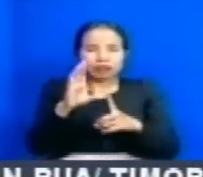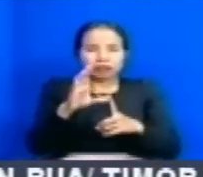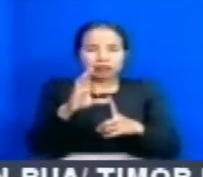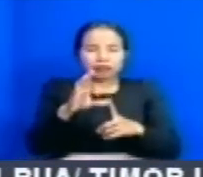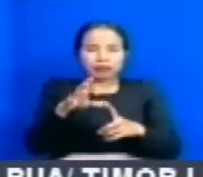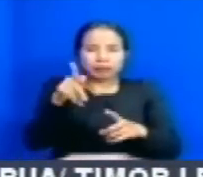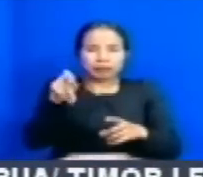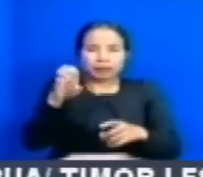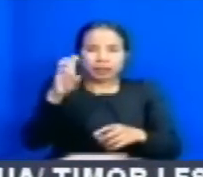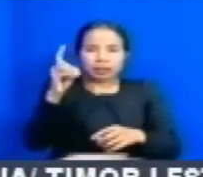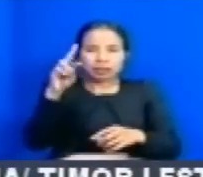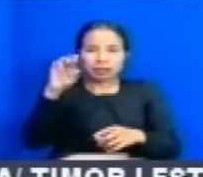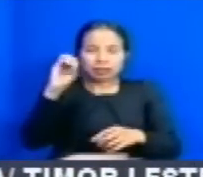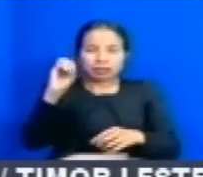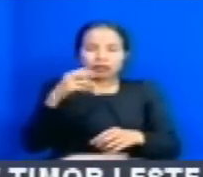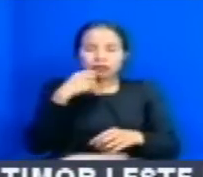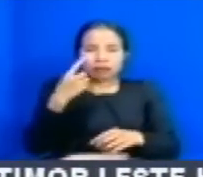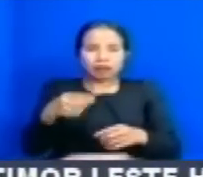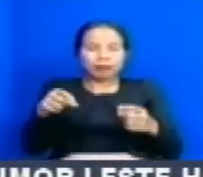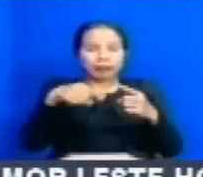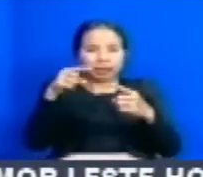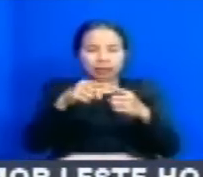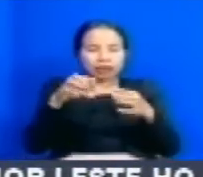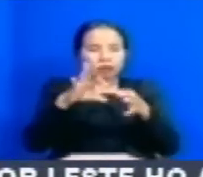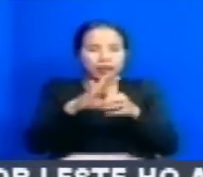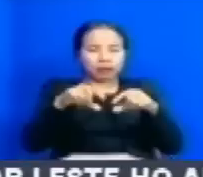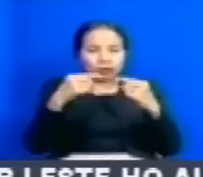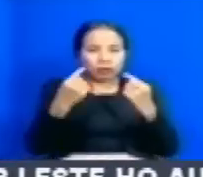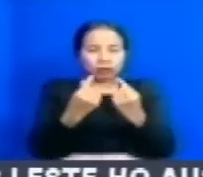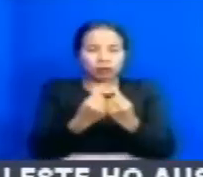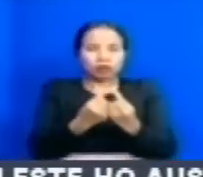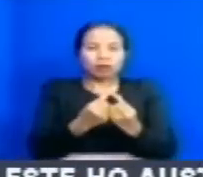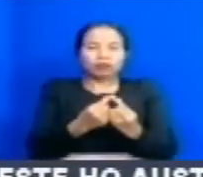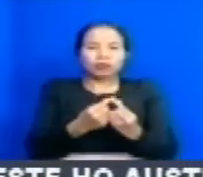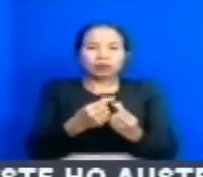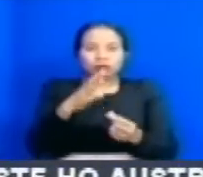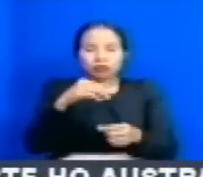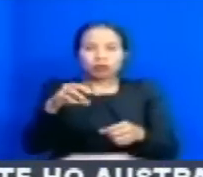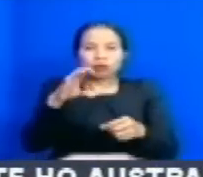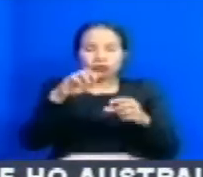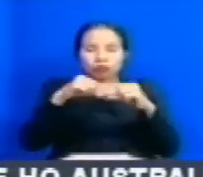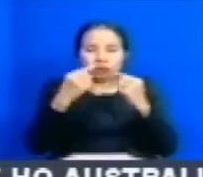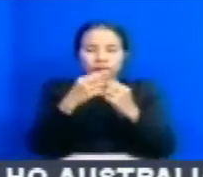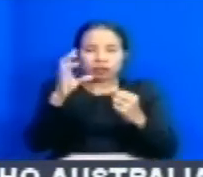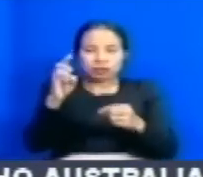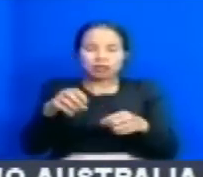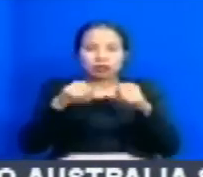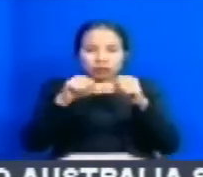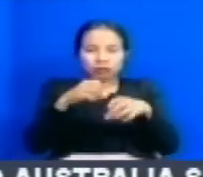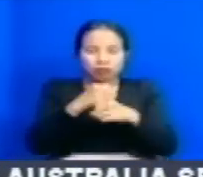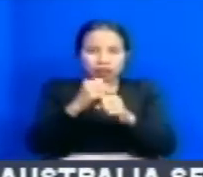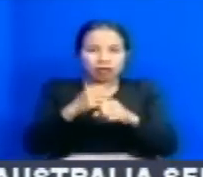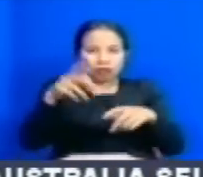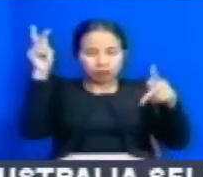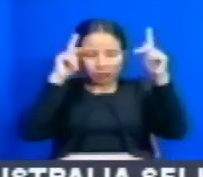Pedro Belo Reforça, banheira membro arte marciais no arte ritual siren bem maga continua cria problema, maga